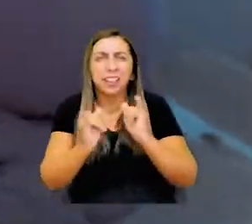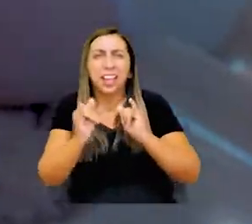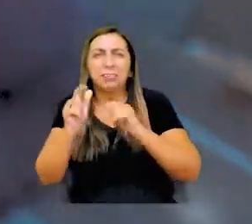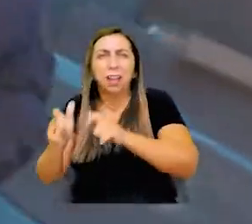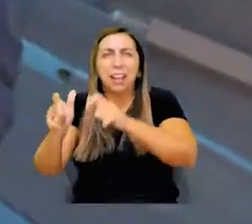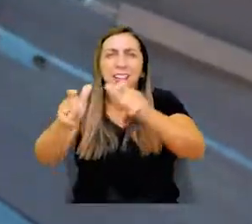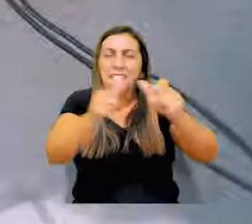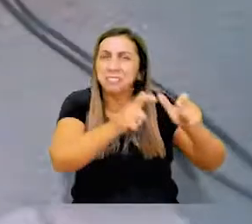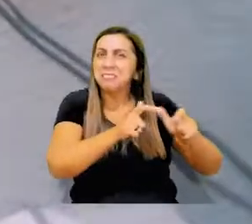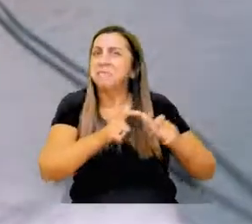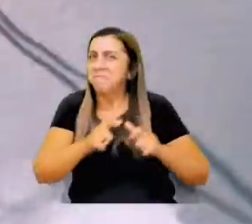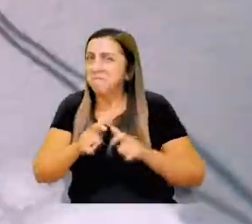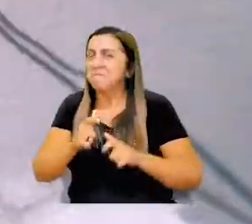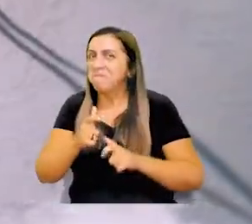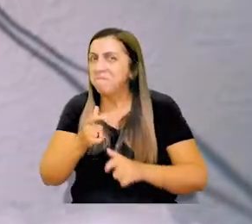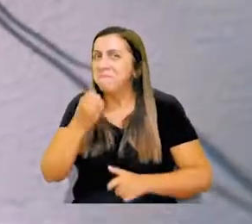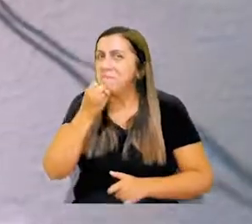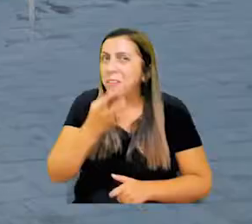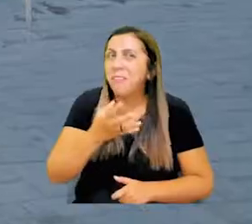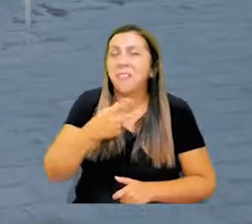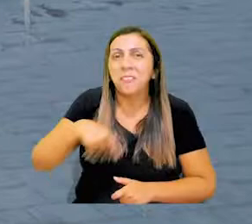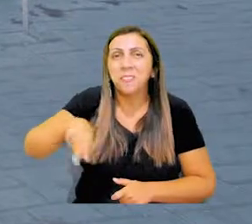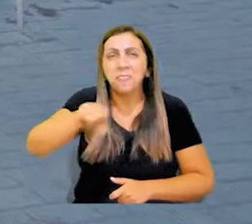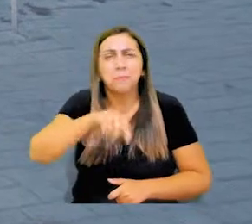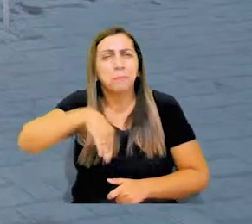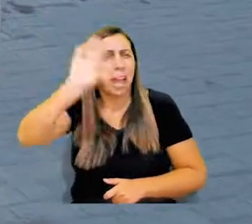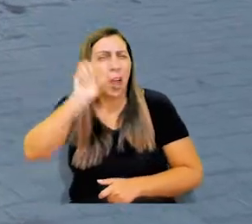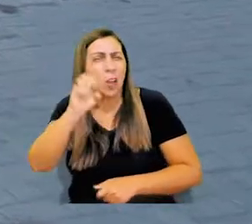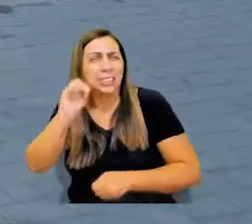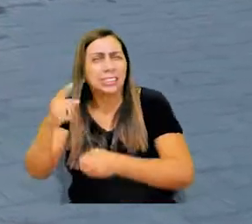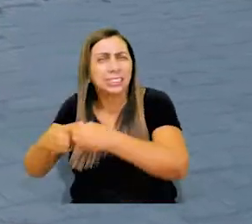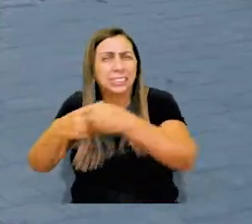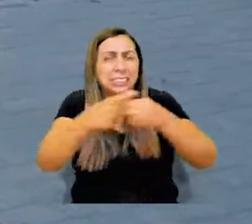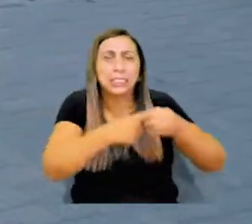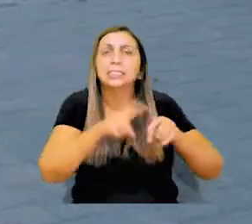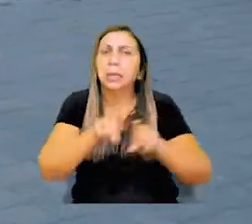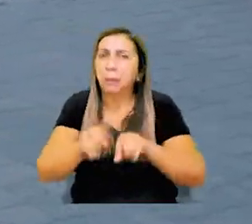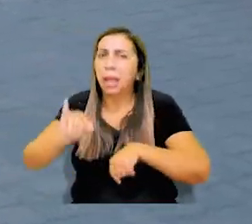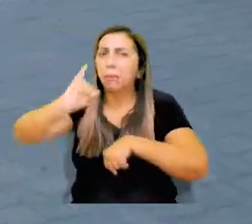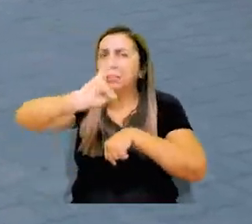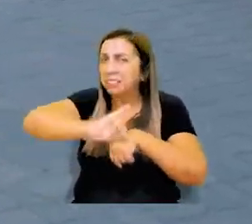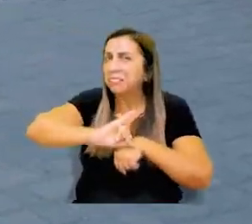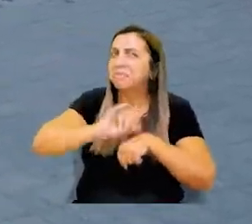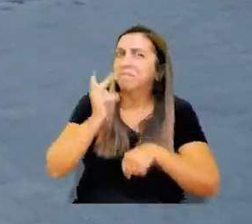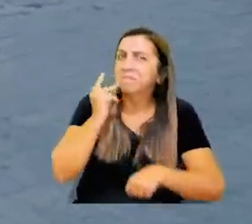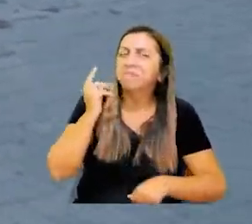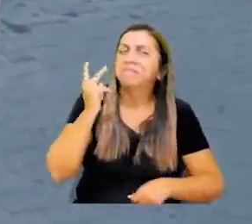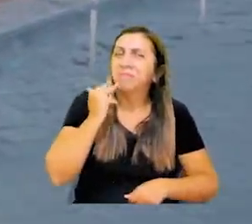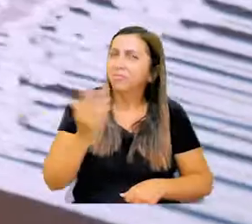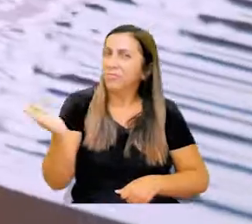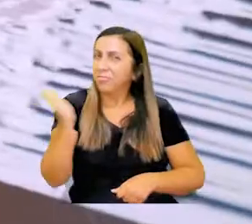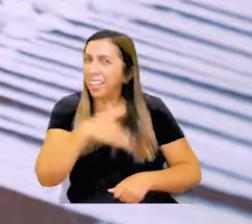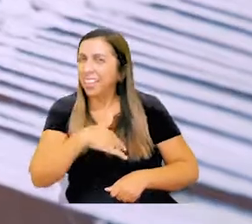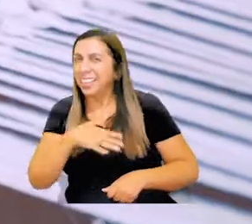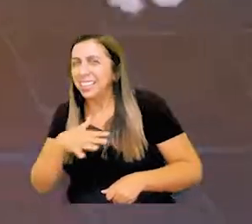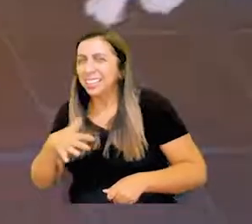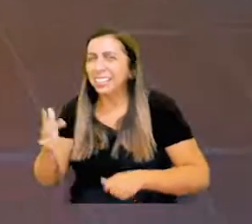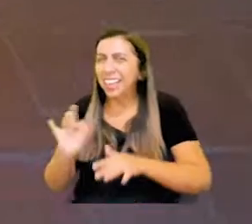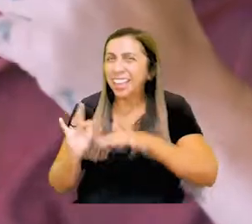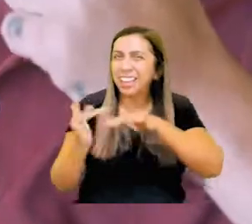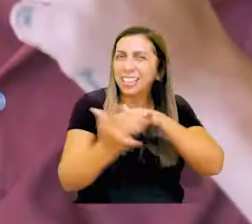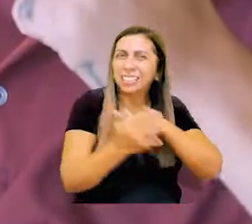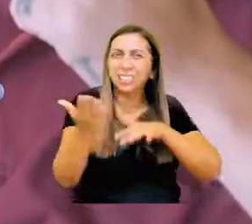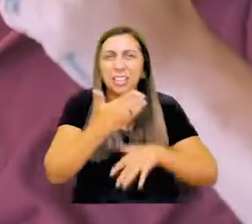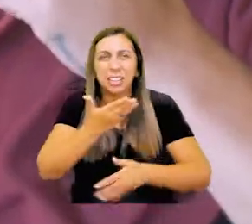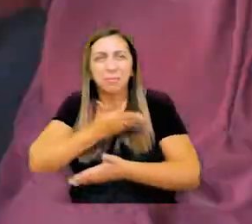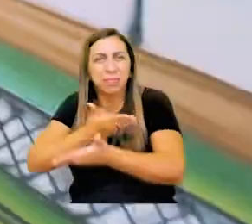Internet na praça é rocheda e vai ser sal. Mais de 80 cidades e também na capital. Vem pra